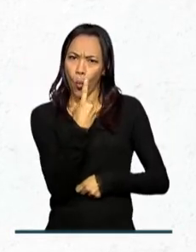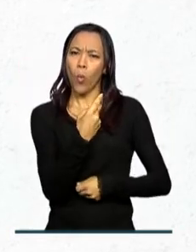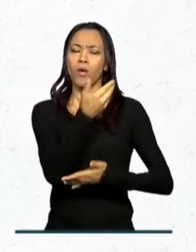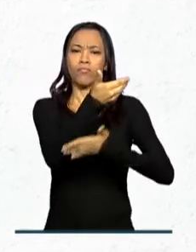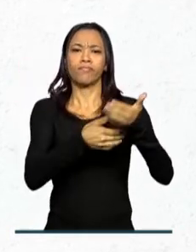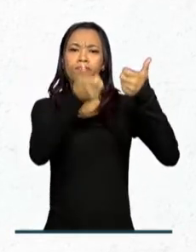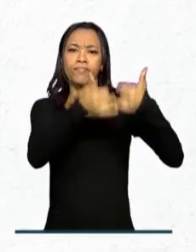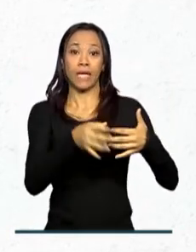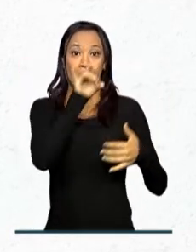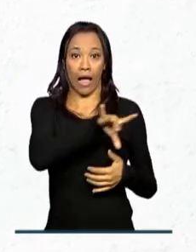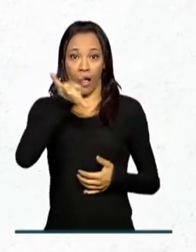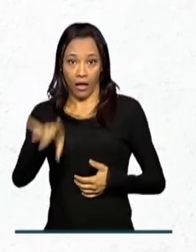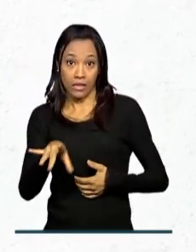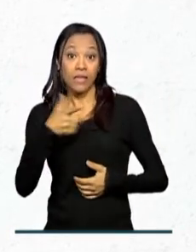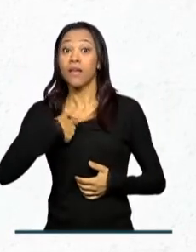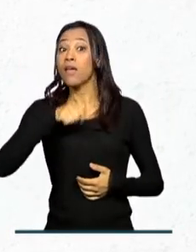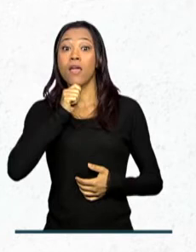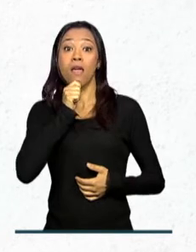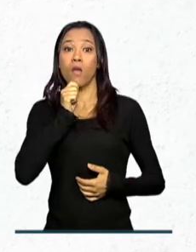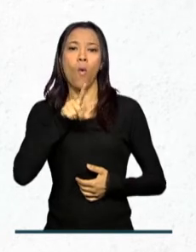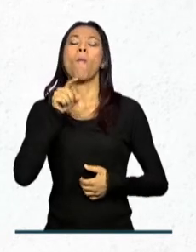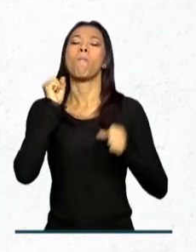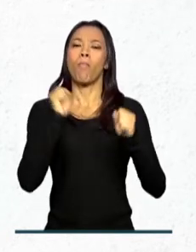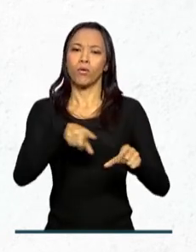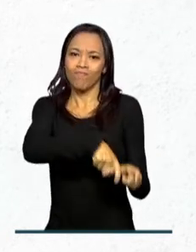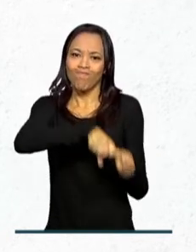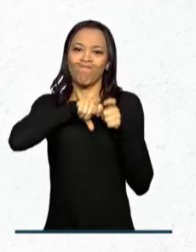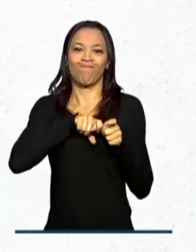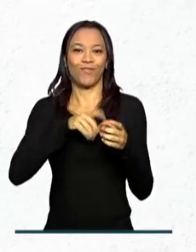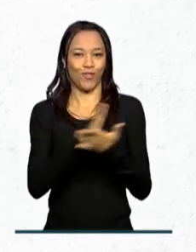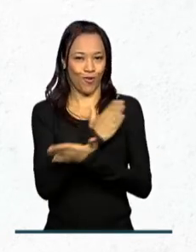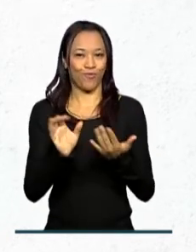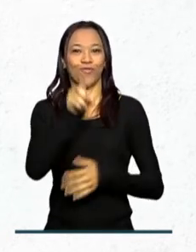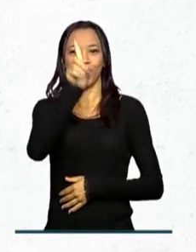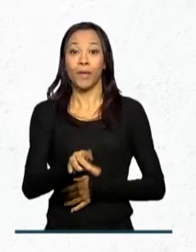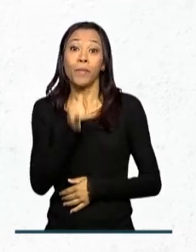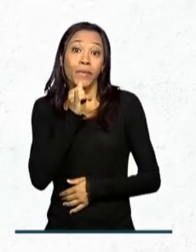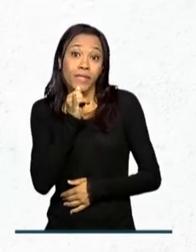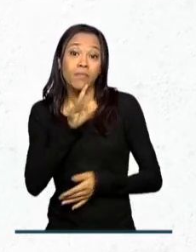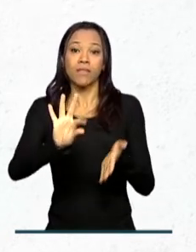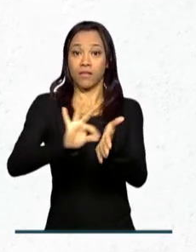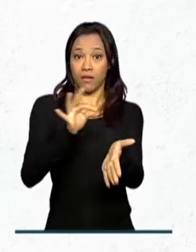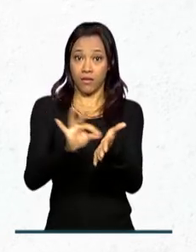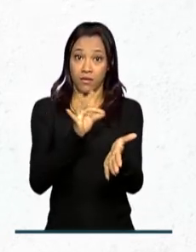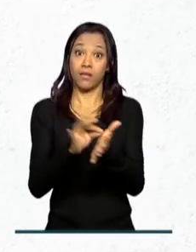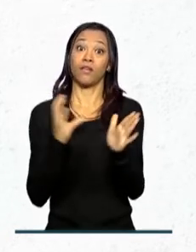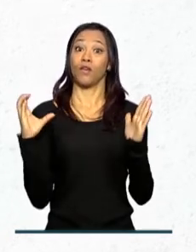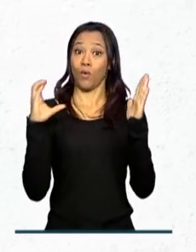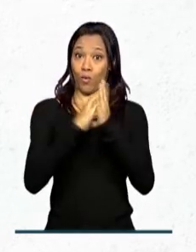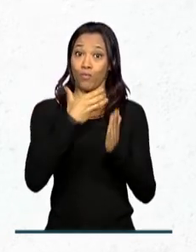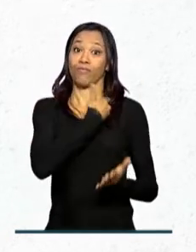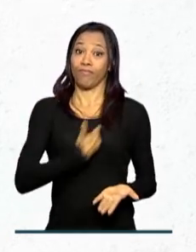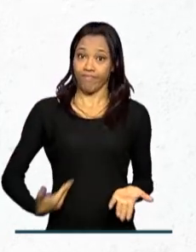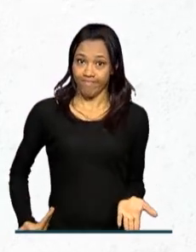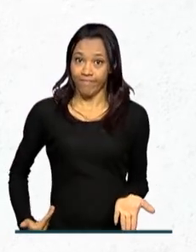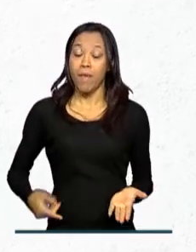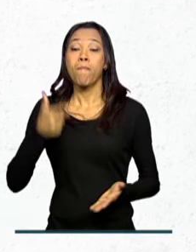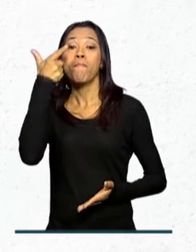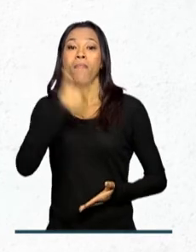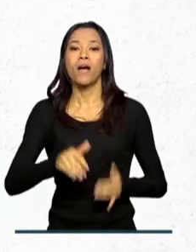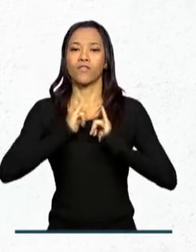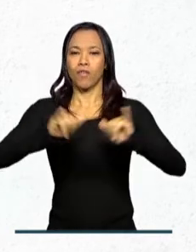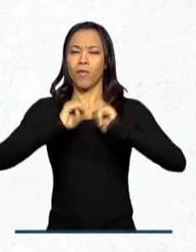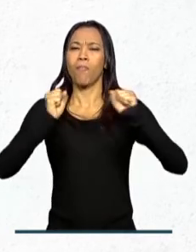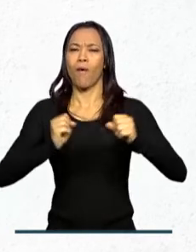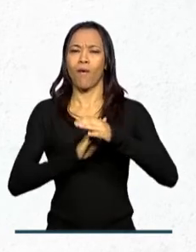cada turno. Quem não justificar pode ter a suspensão de alguns direitos, como de se inscrever em concursos públicos. Mais